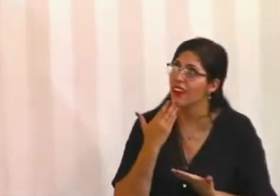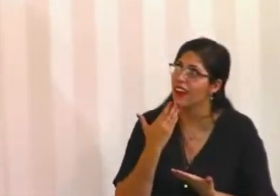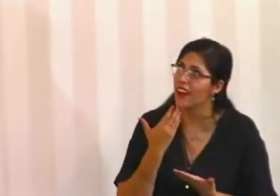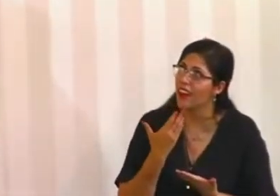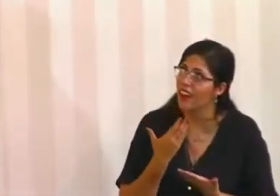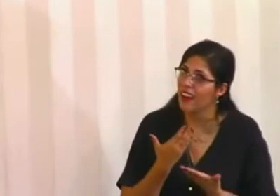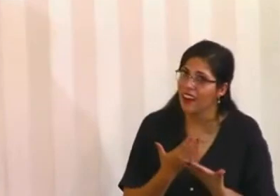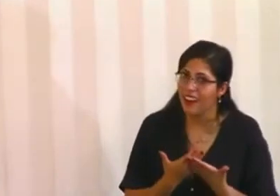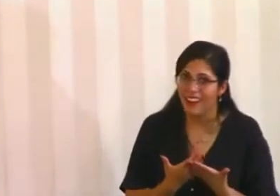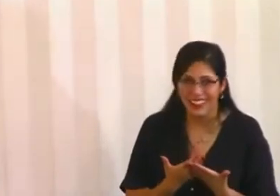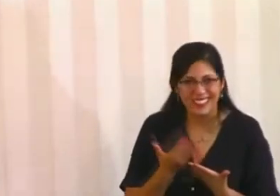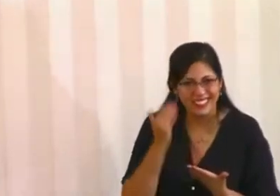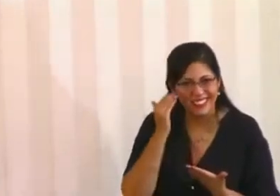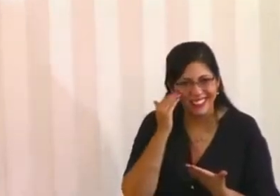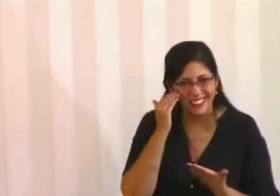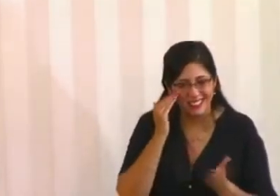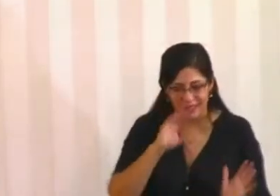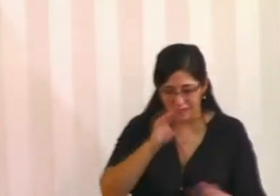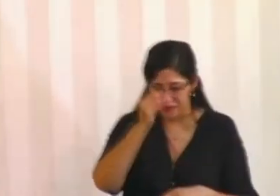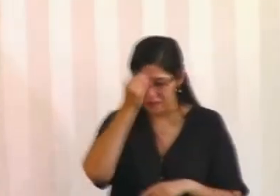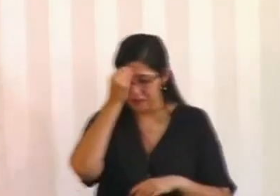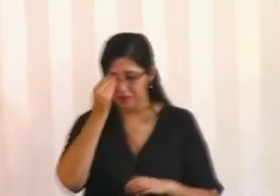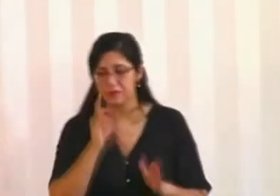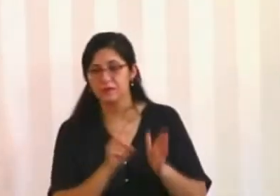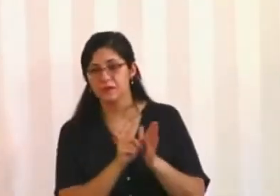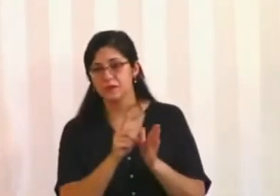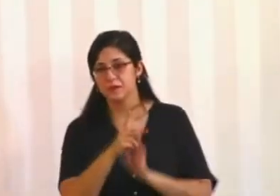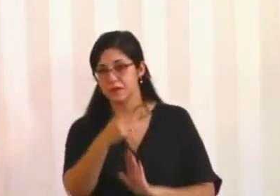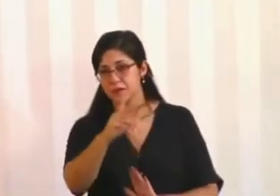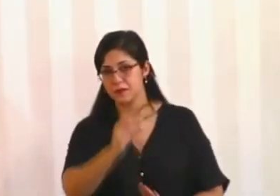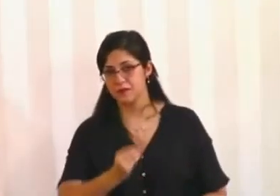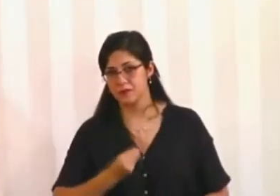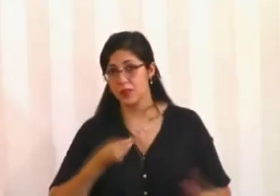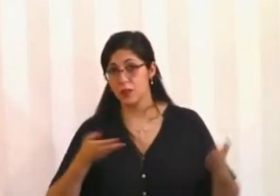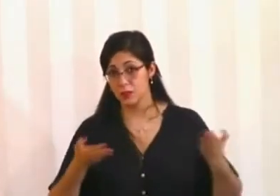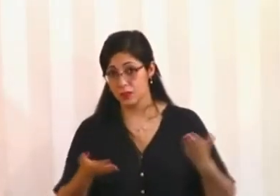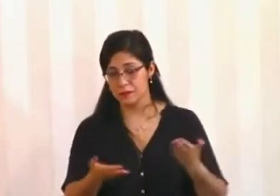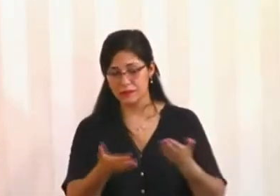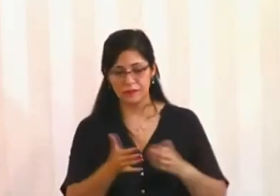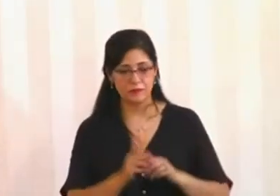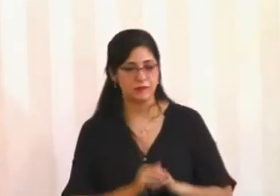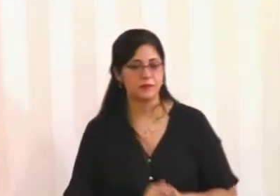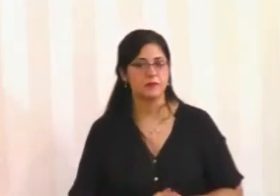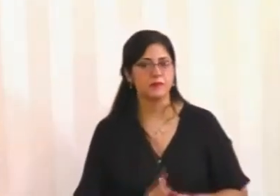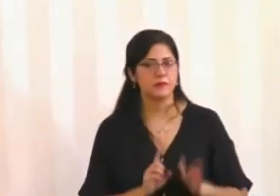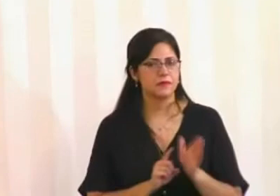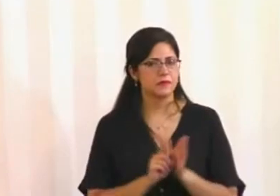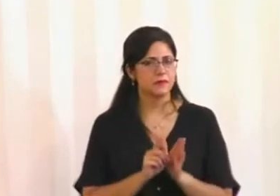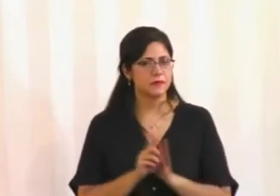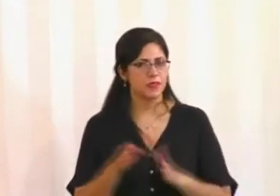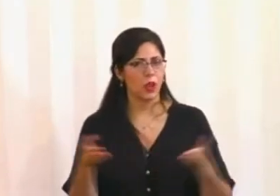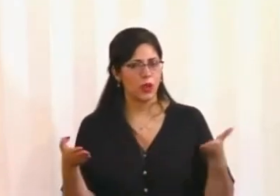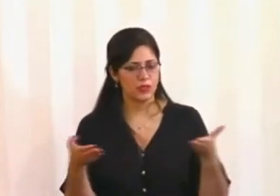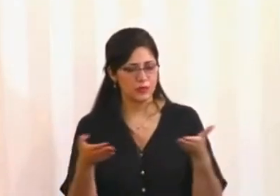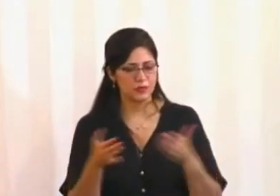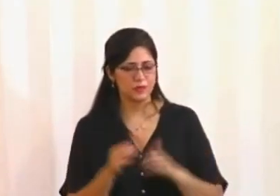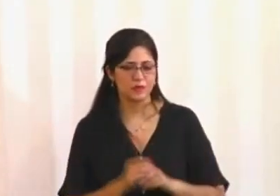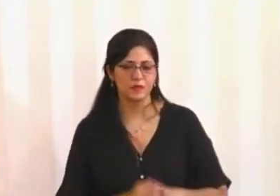Eu quero tirar essa pergunta aqui e trazer para você hoje. Deus está te perguntando também nessa manhã: